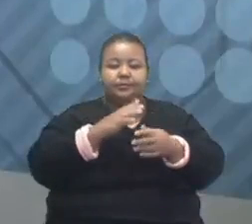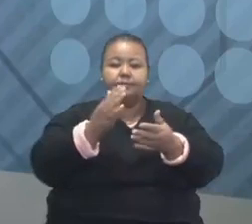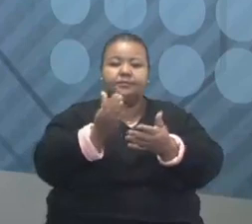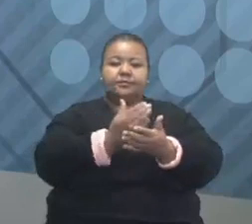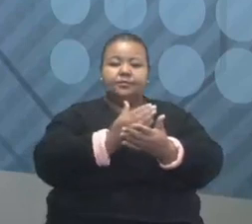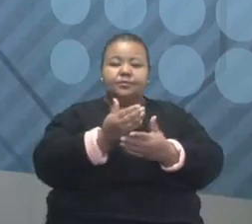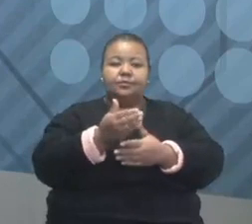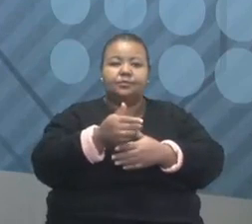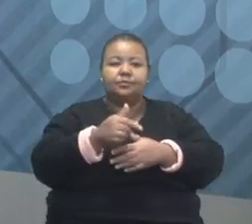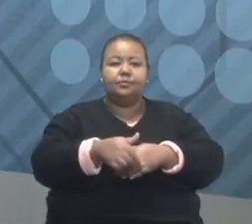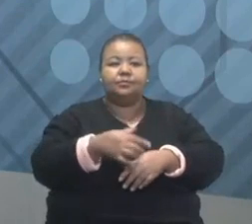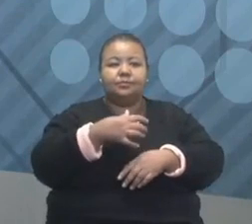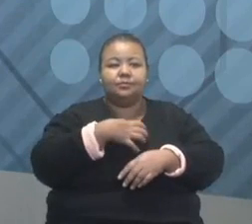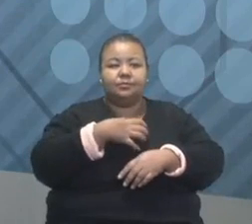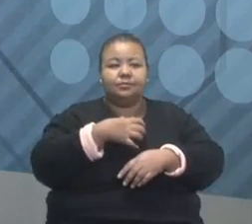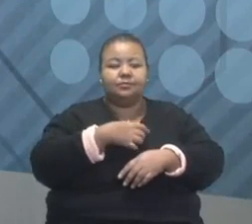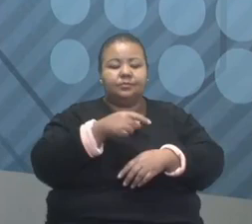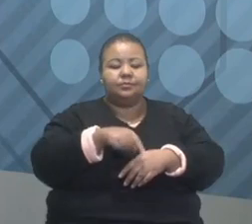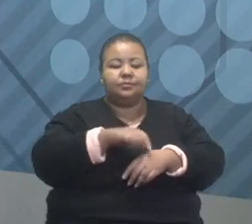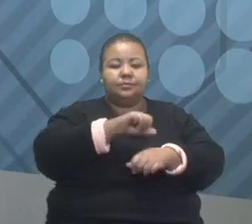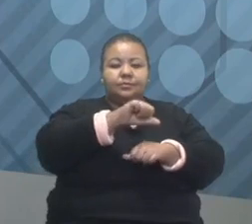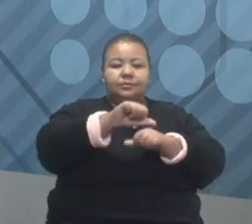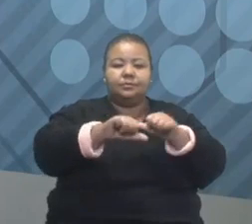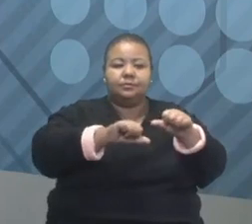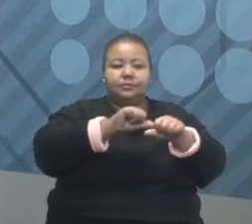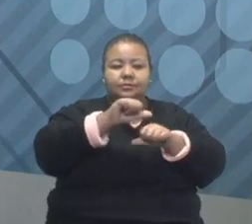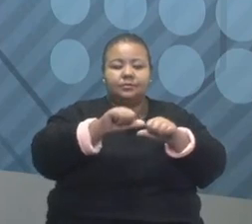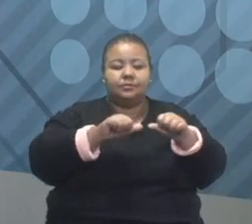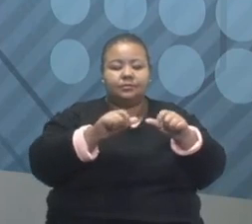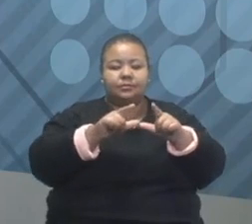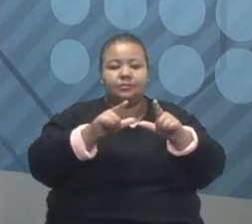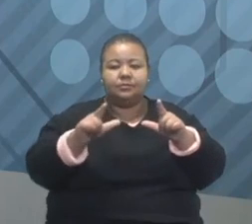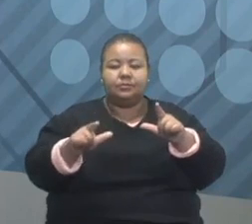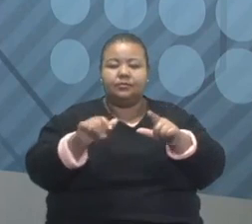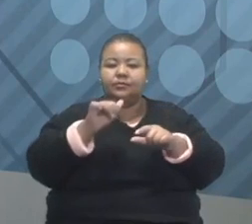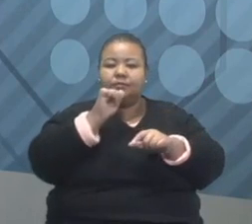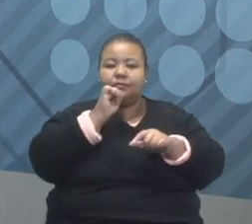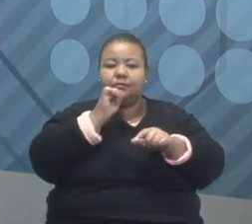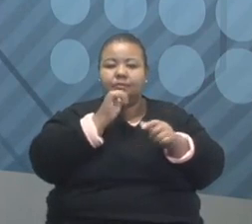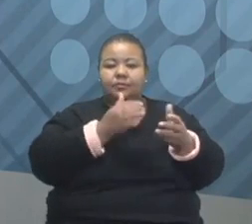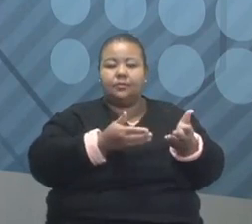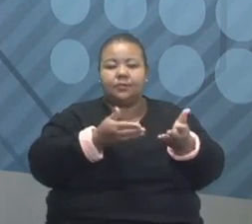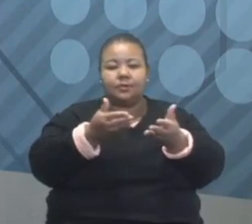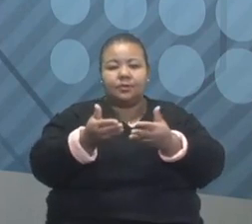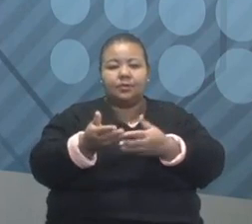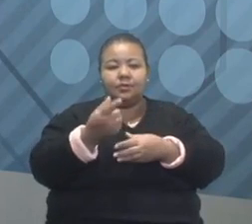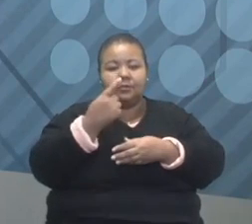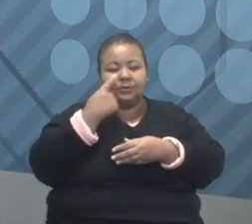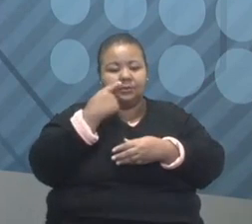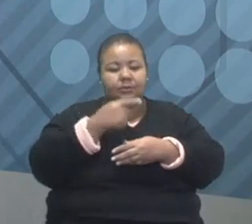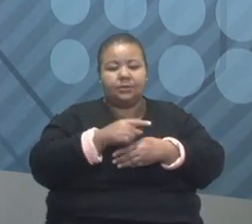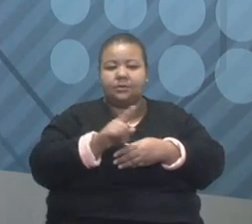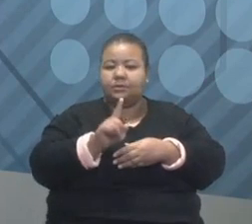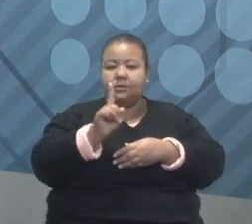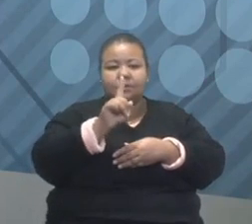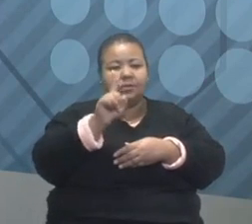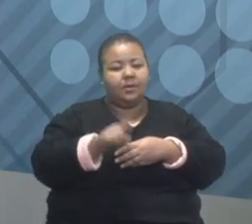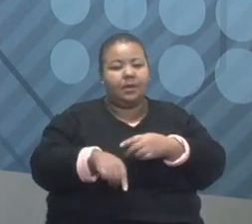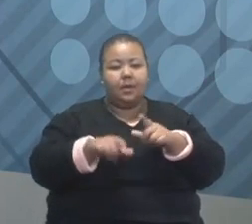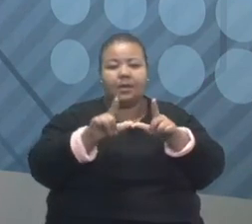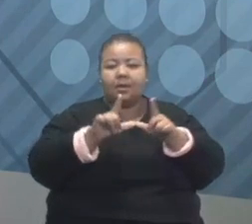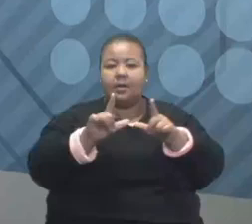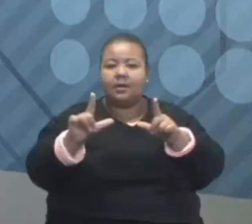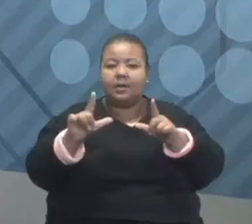vai verificar as condições para ser uma transformação linear, com esse exemplo que eu trouxe aqui para você, você verificará que ela não é